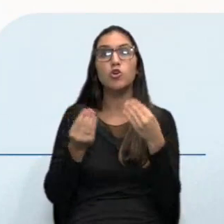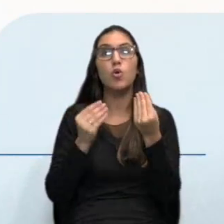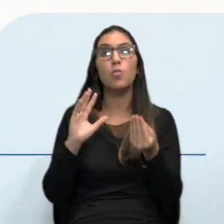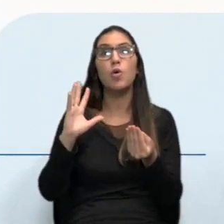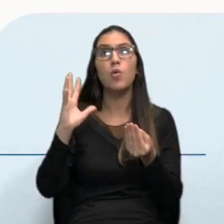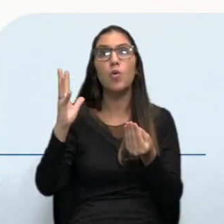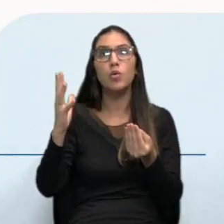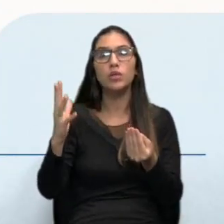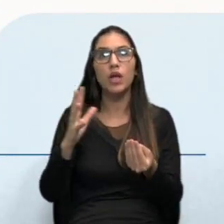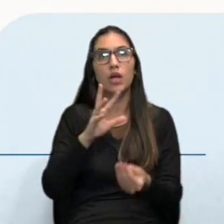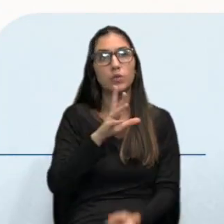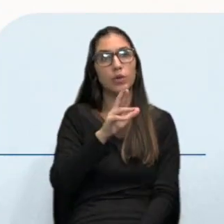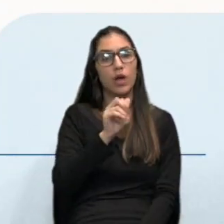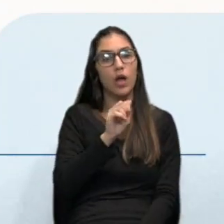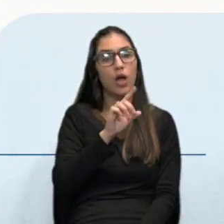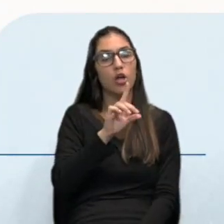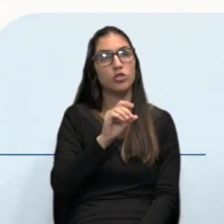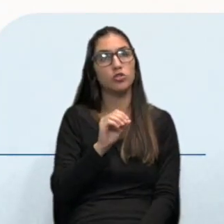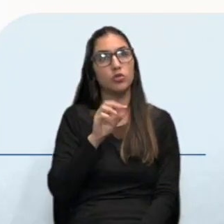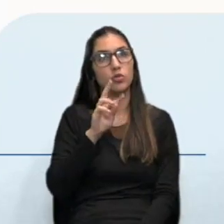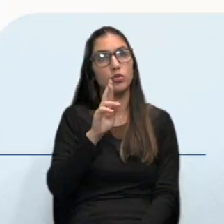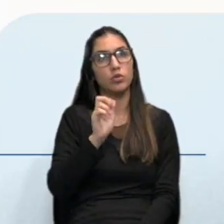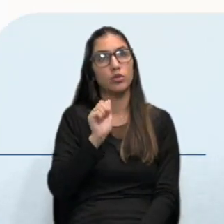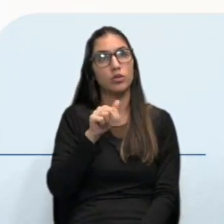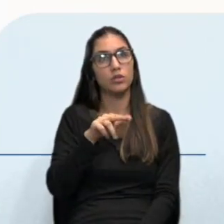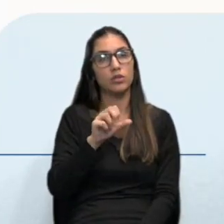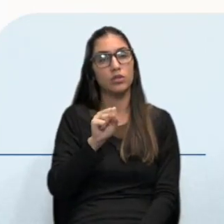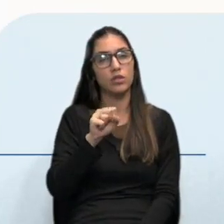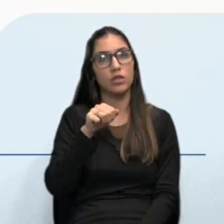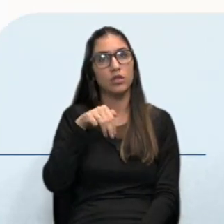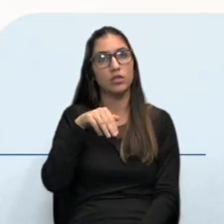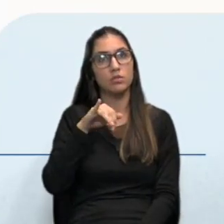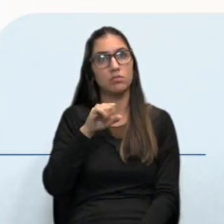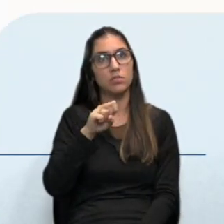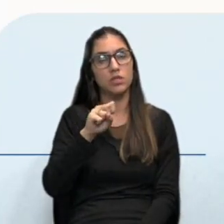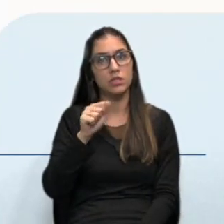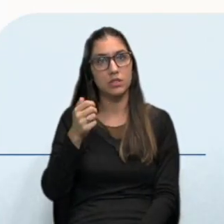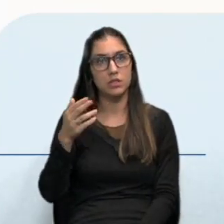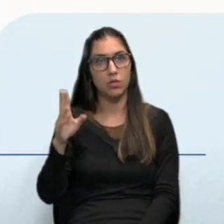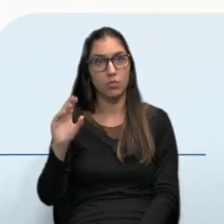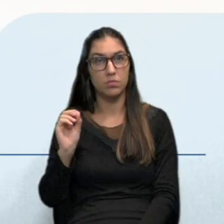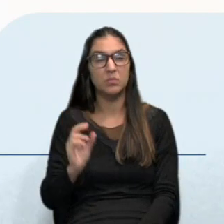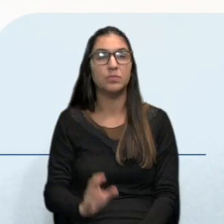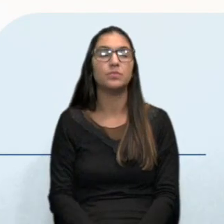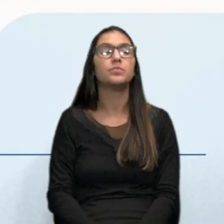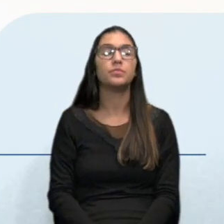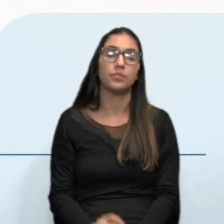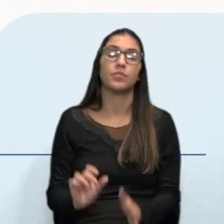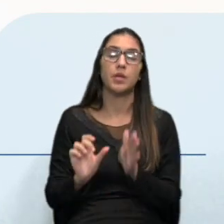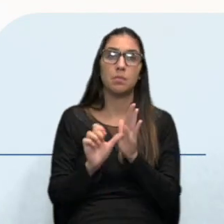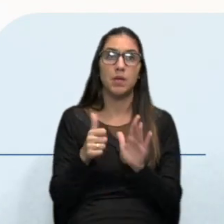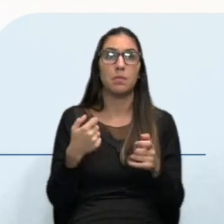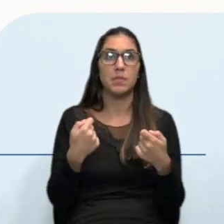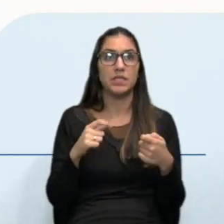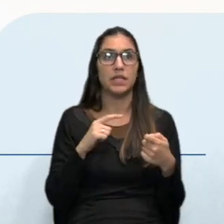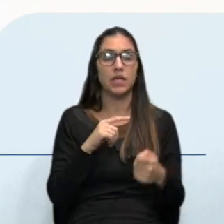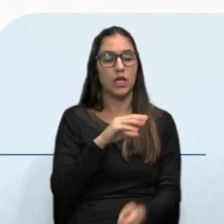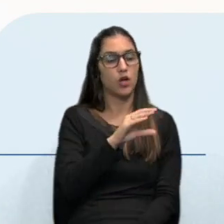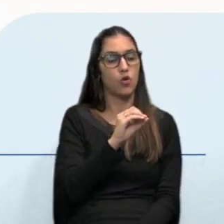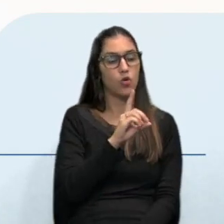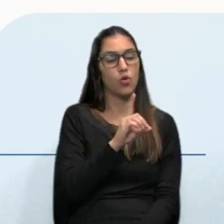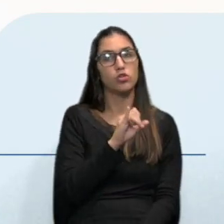acontece então a radiotransmissão? A transmissão nesse sistema sem fio, por isso que é rádio. Primeiro tem que ter uma